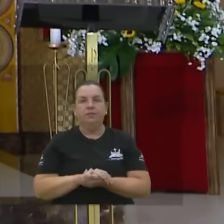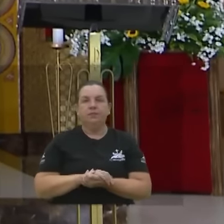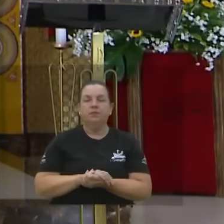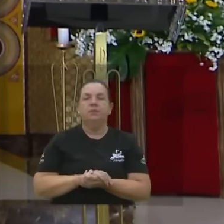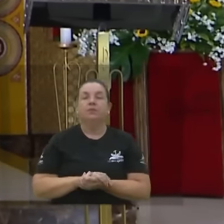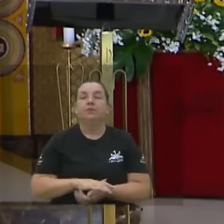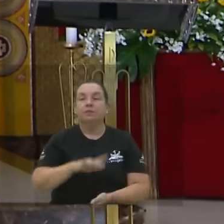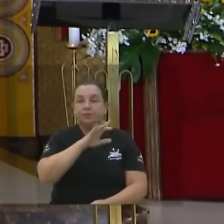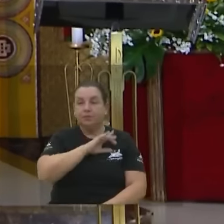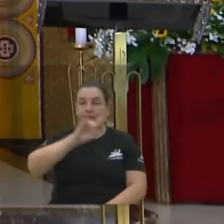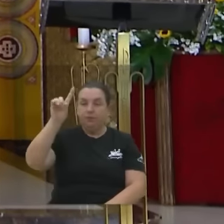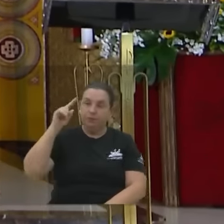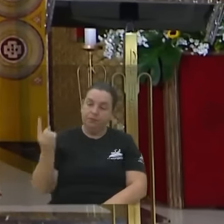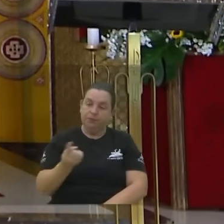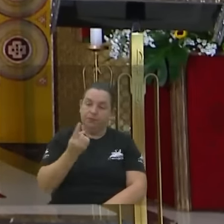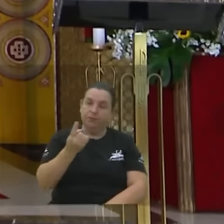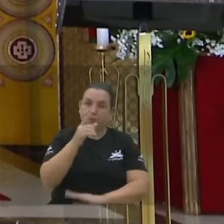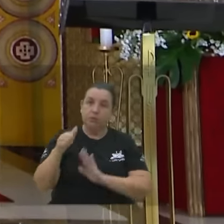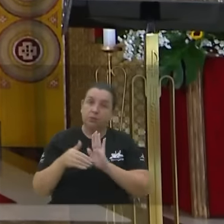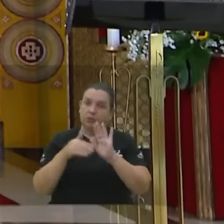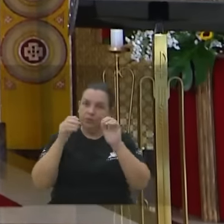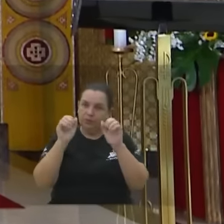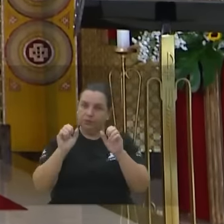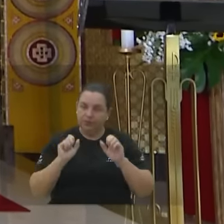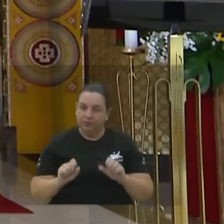Deus eterno e todo-poderoso,